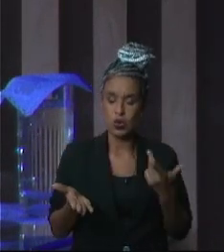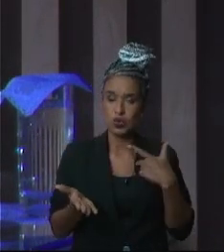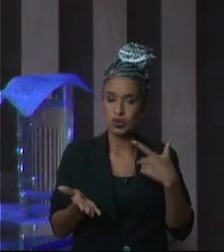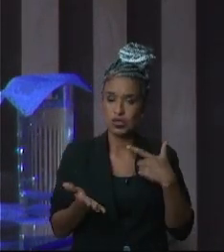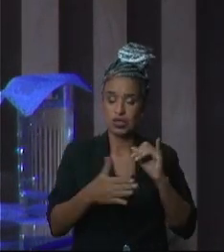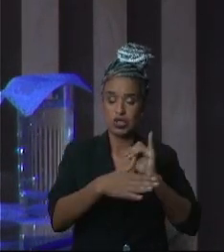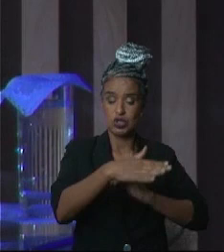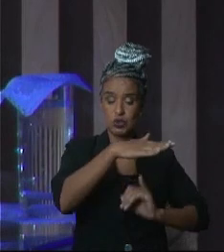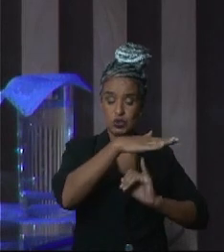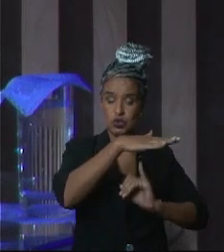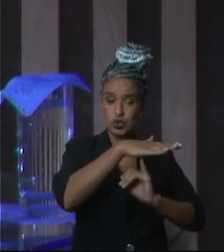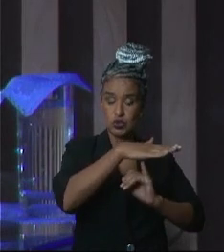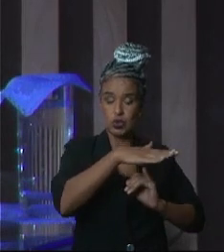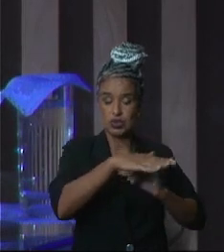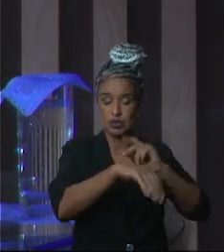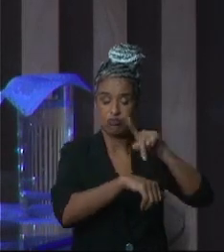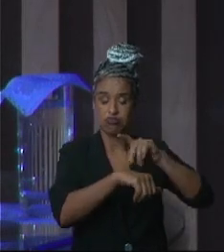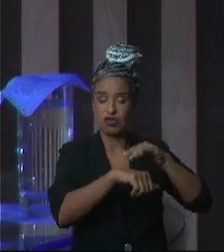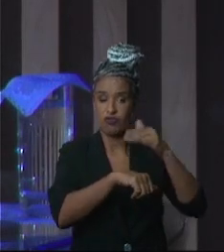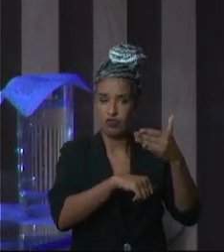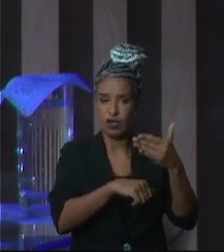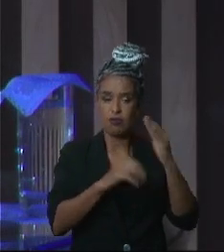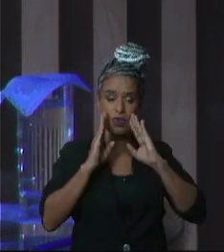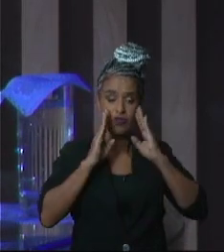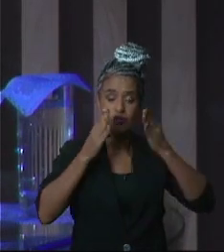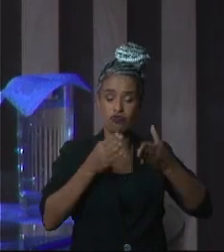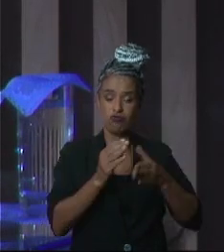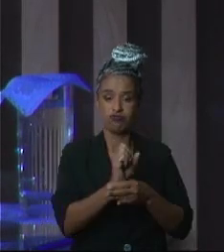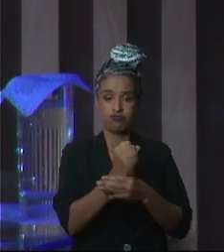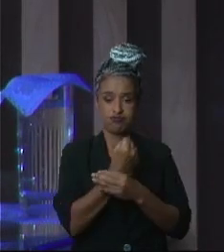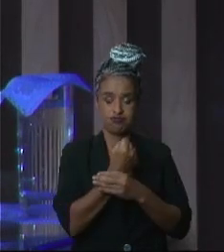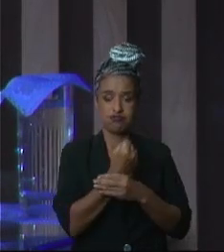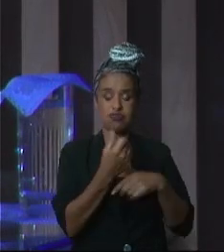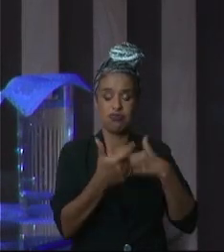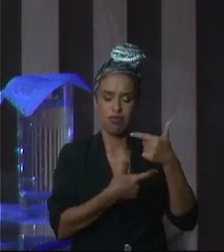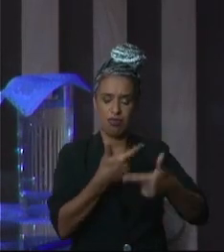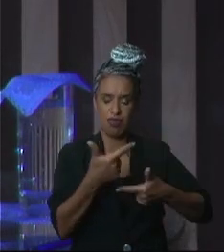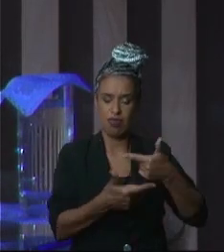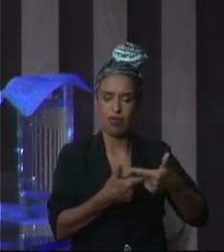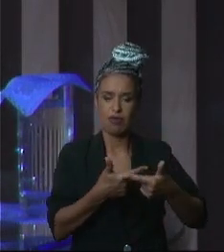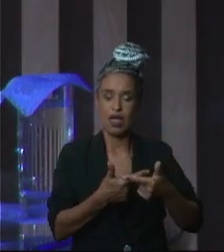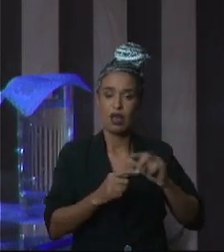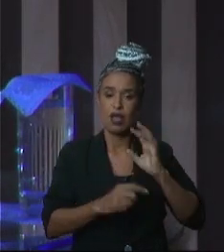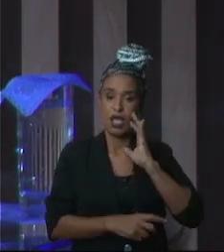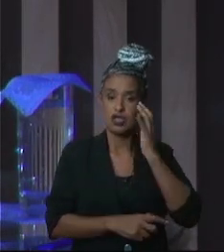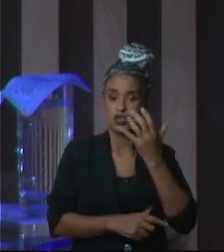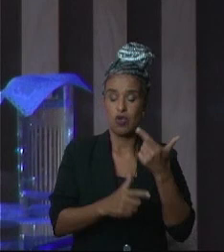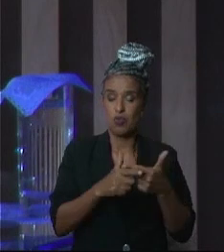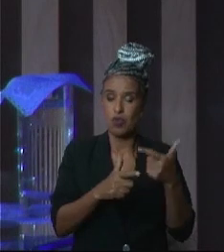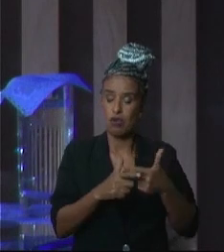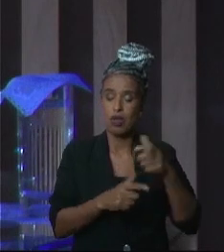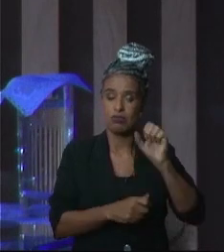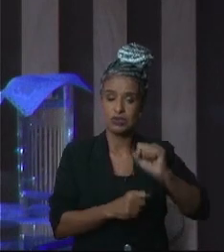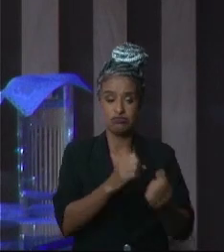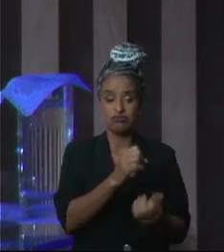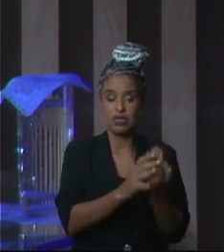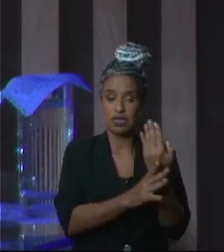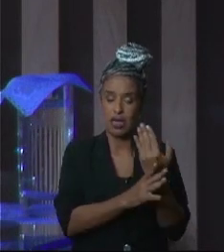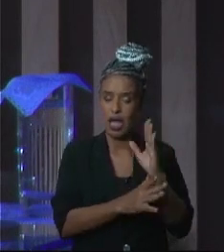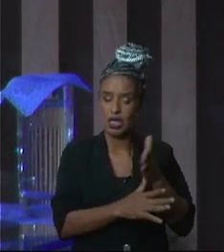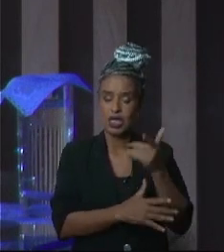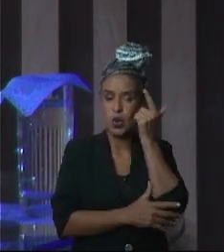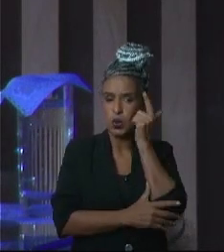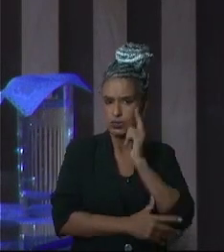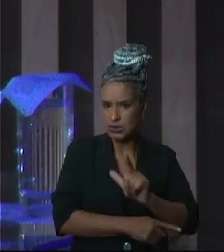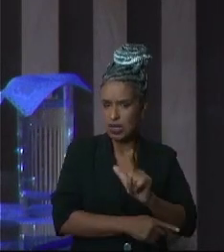internacionais, principalmente na área de segurança, se elas são eficazes, ou seja, se elas cumprem, se elas resolvem os problemas para os quais elas foram criadas, e